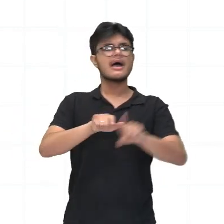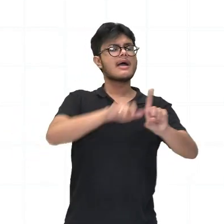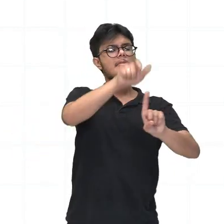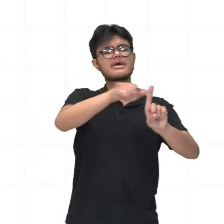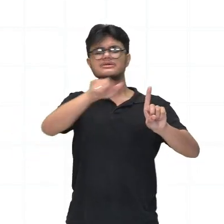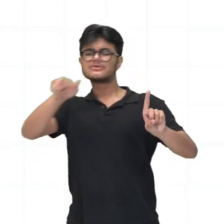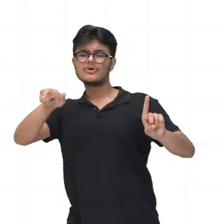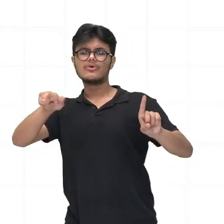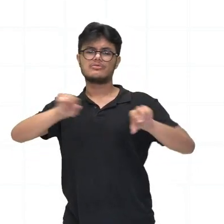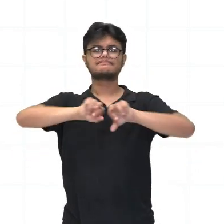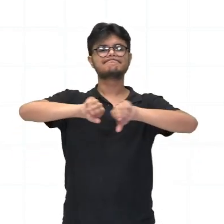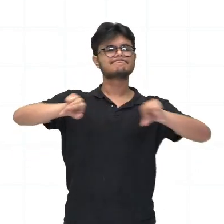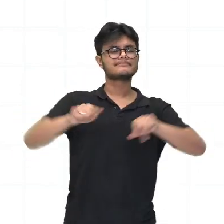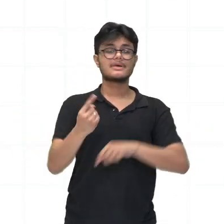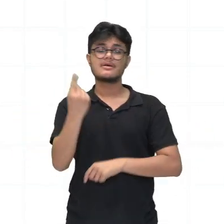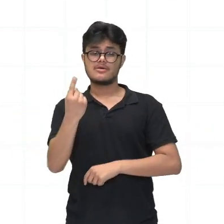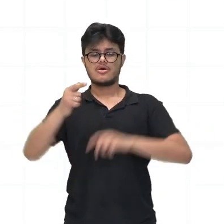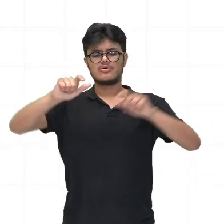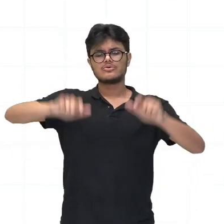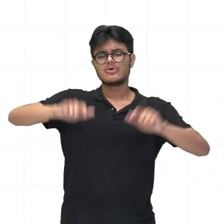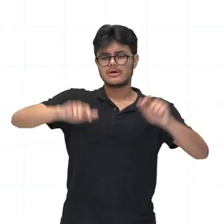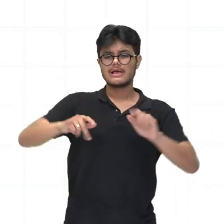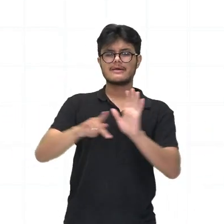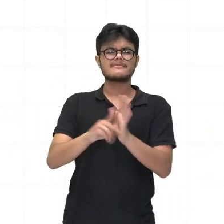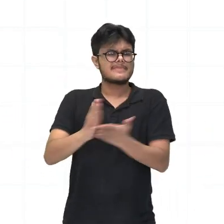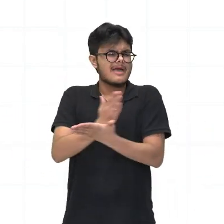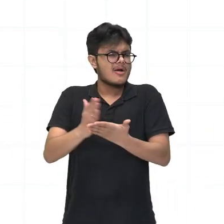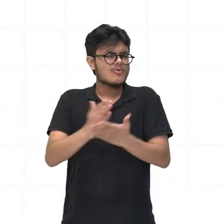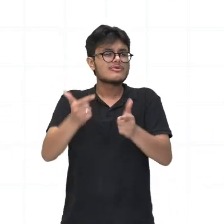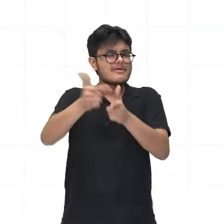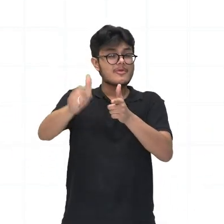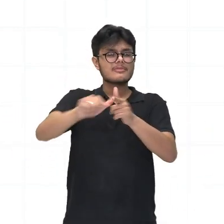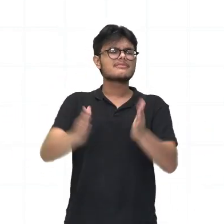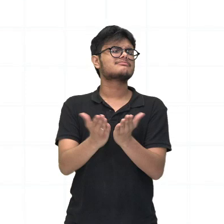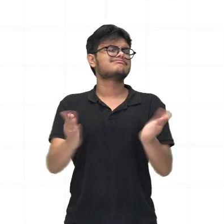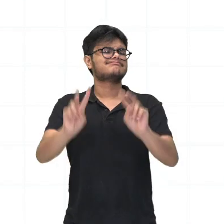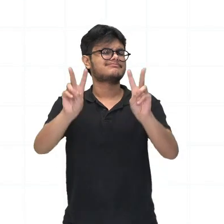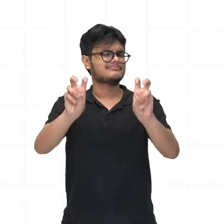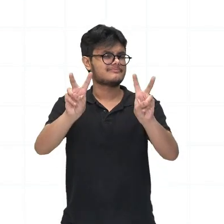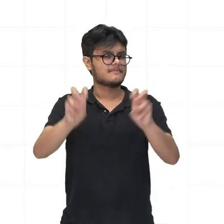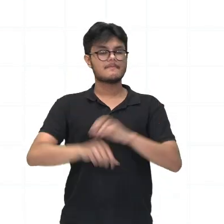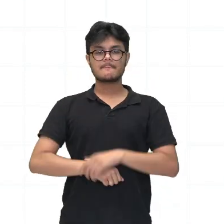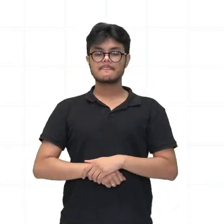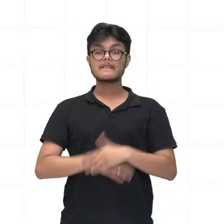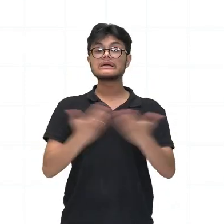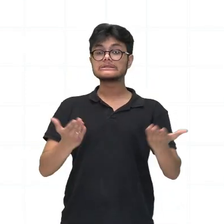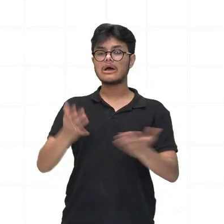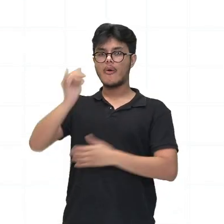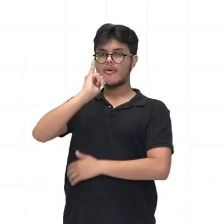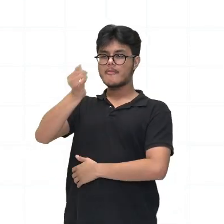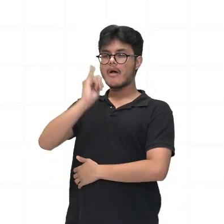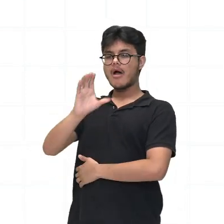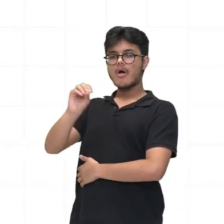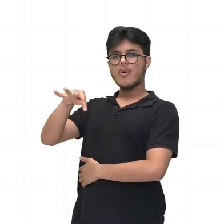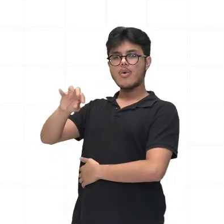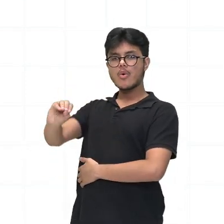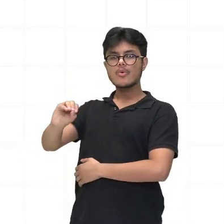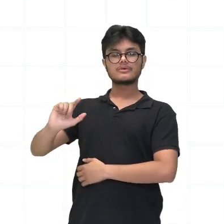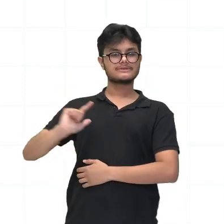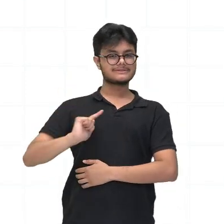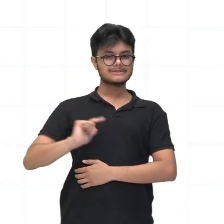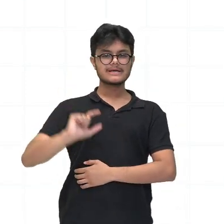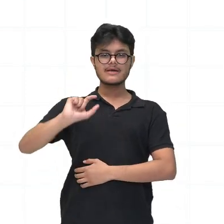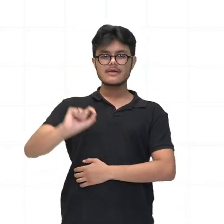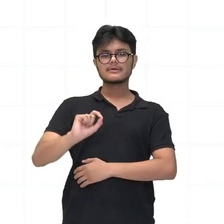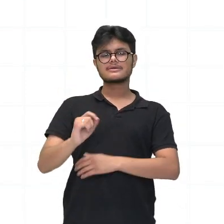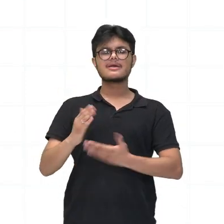em geral, apenas um conflito gerador da história. E no conto é possível também termos a presença